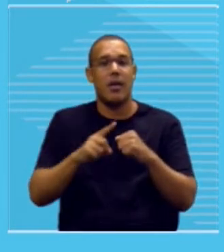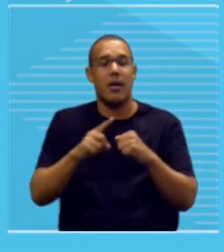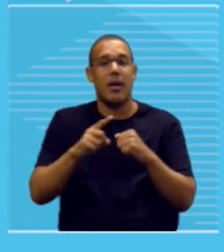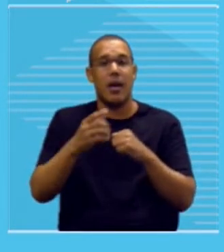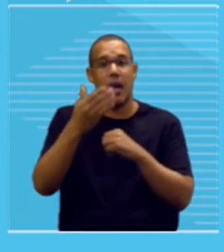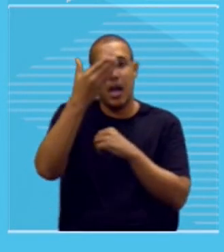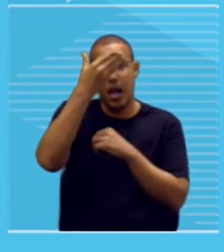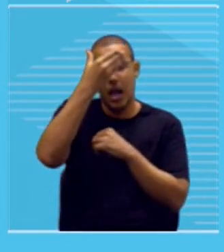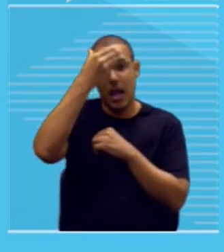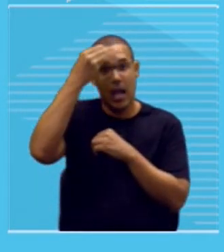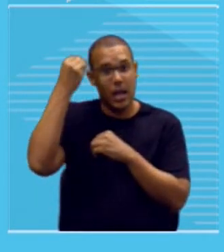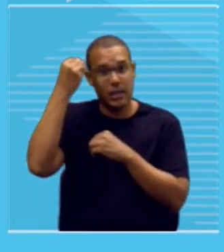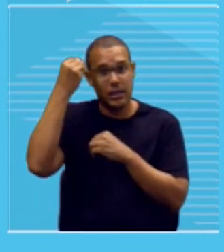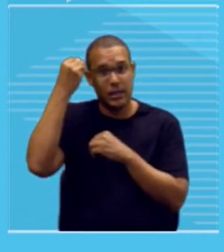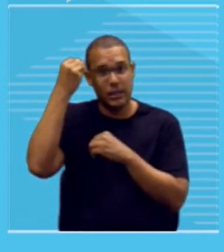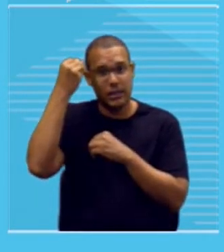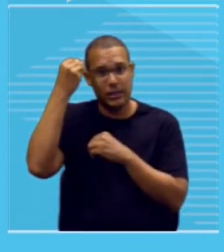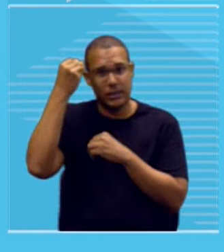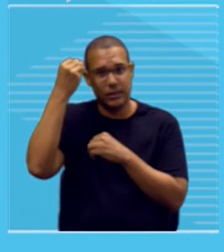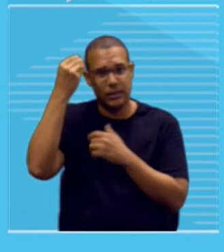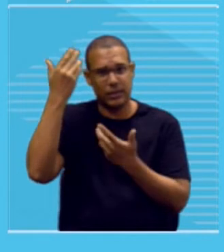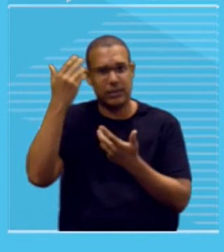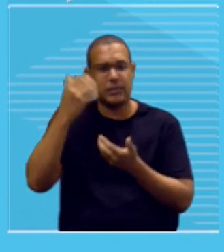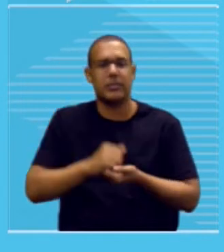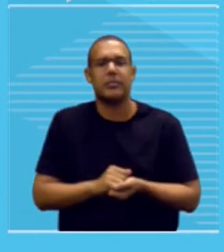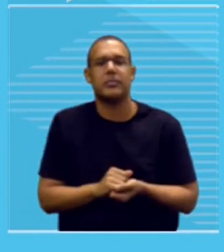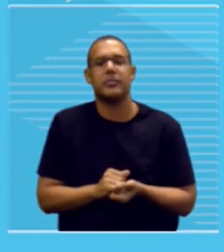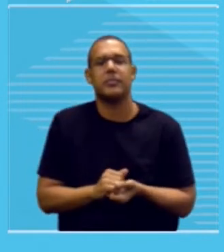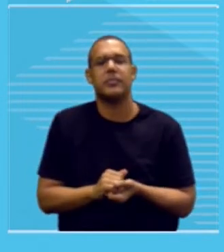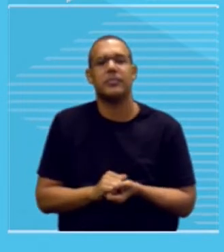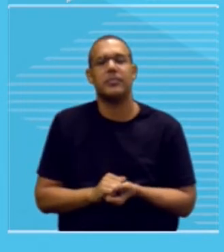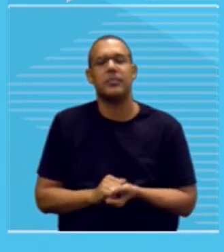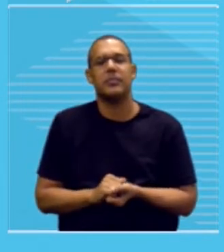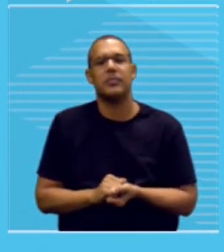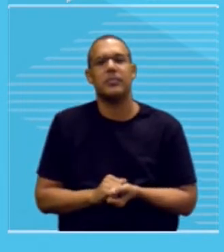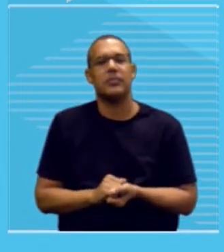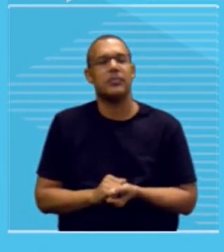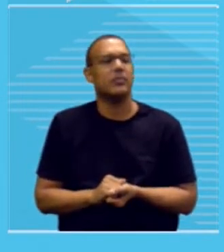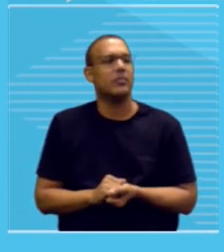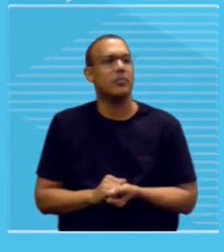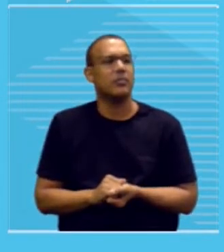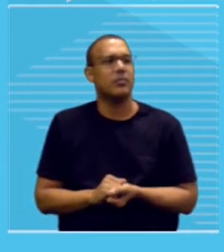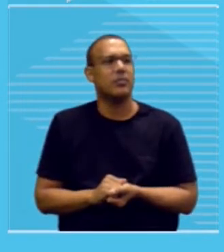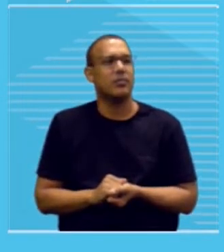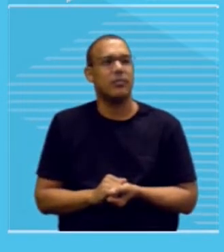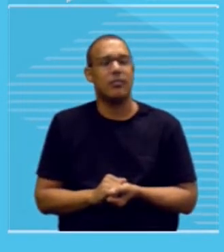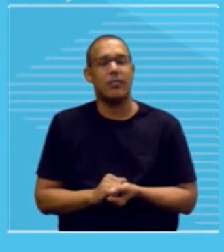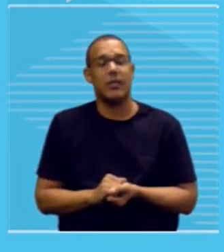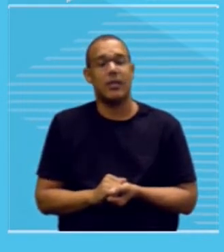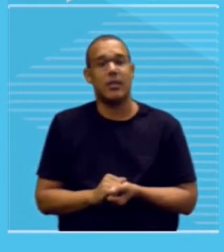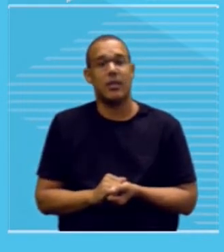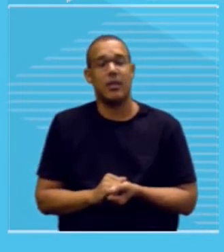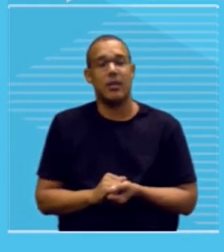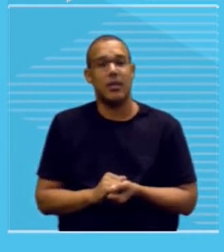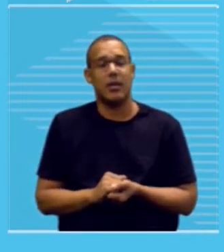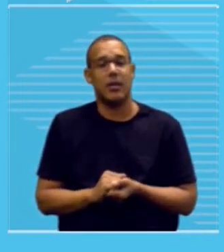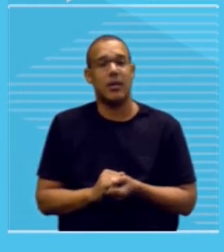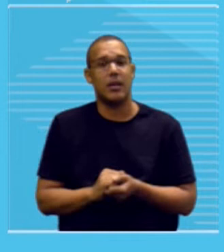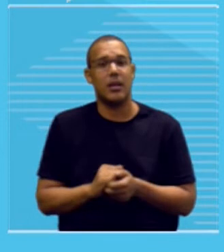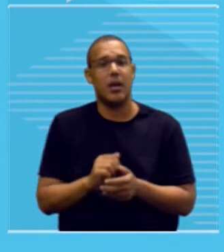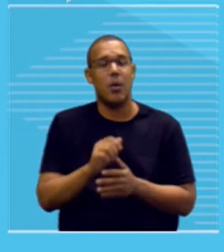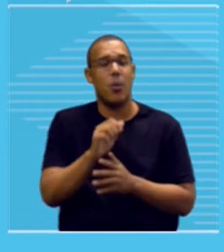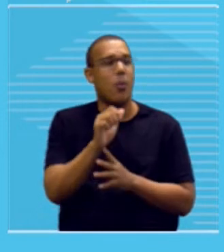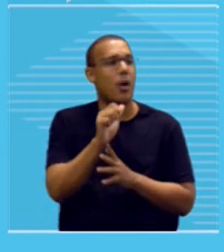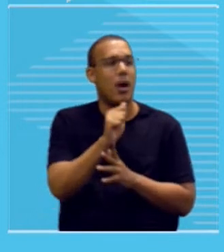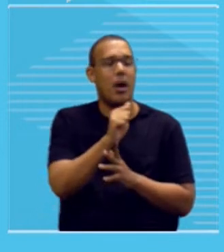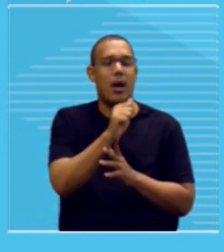esquecer de esqueça as coisas espera ainda Cuidado gente não é que seja esquecer que eu tenho aqui o ano